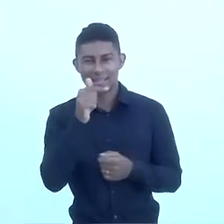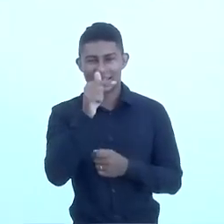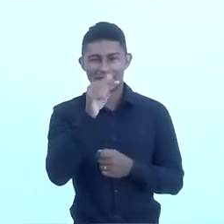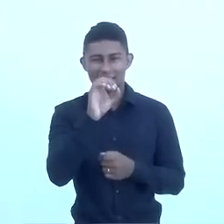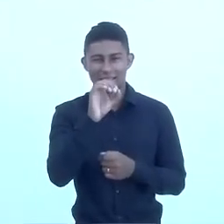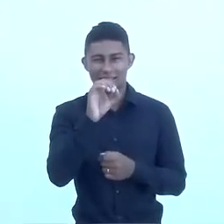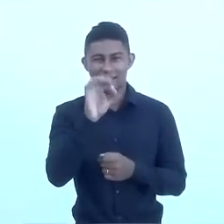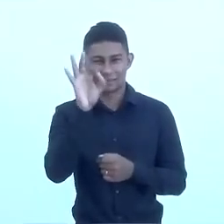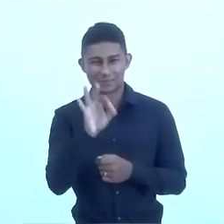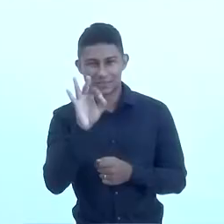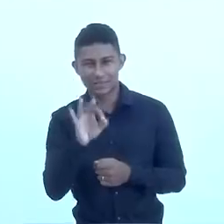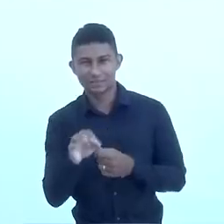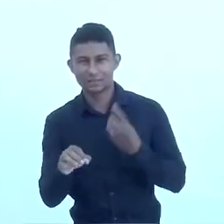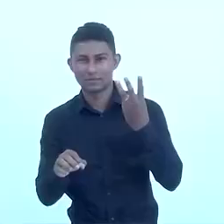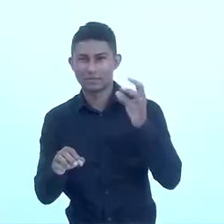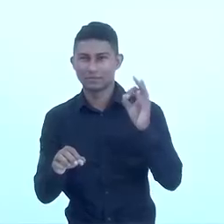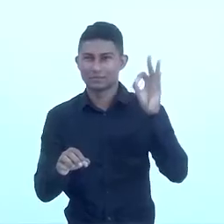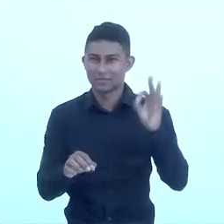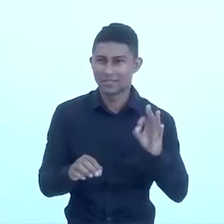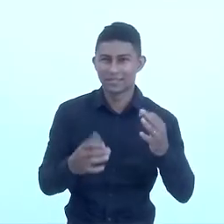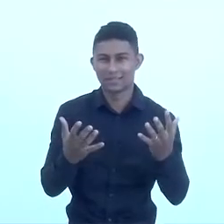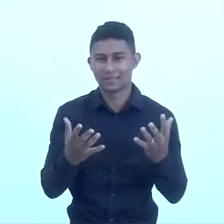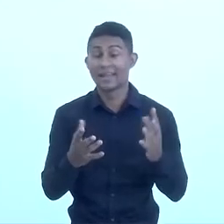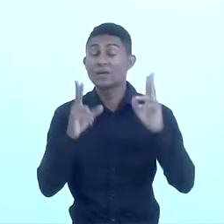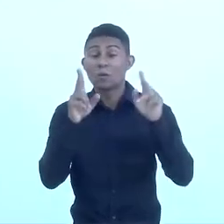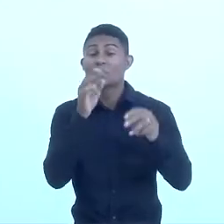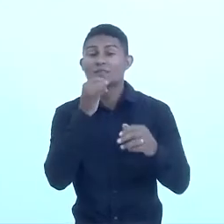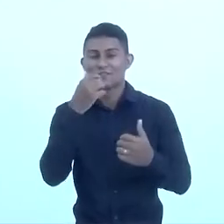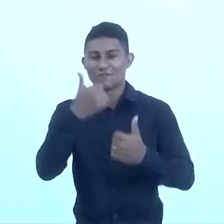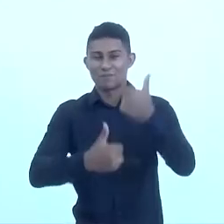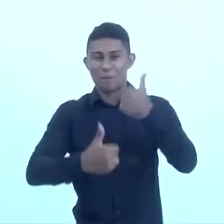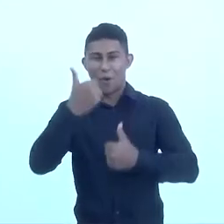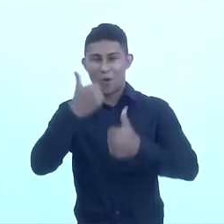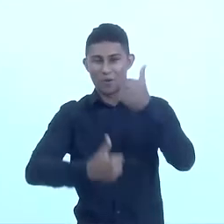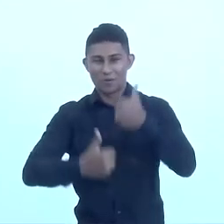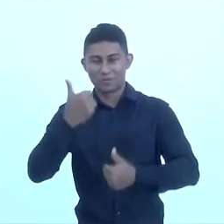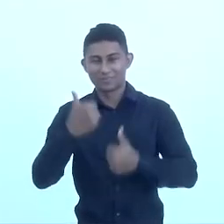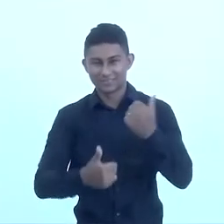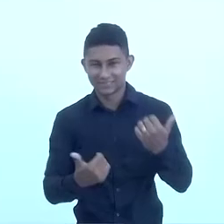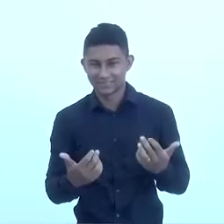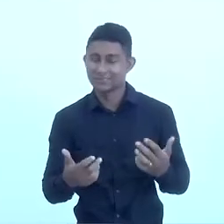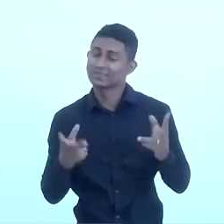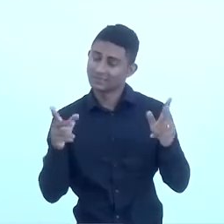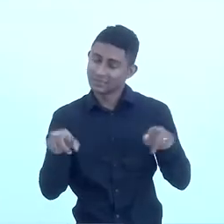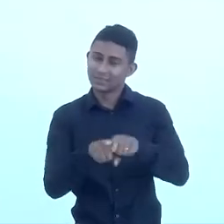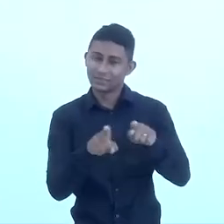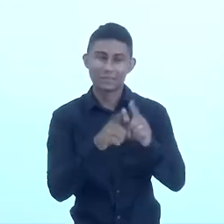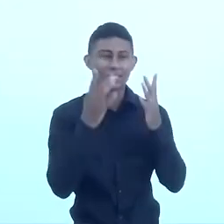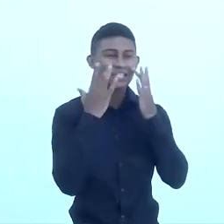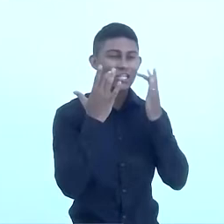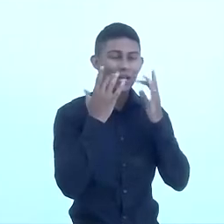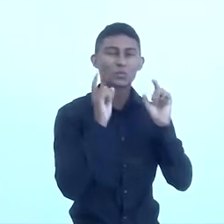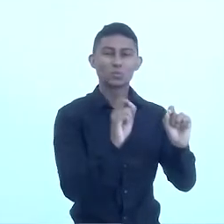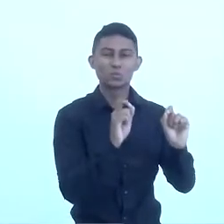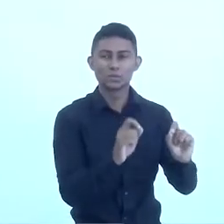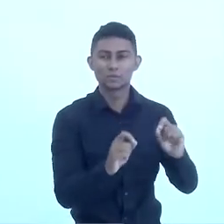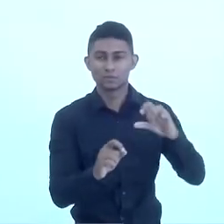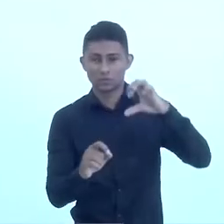vai buscar, né, nos 30%. O futebol fala isso também. Assim como vai no teatro, a gente